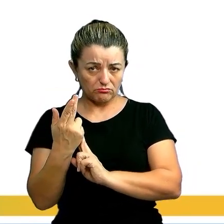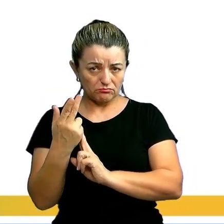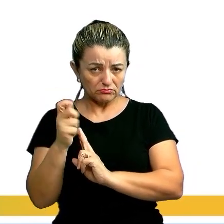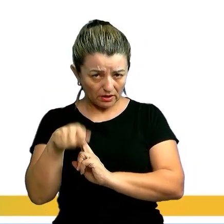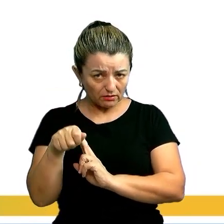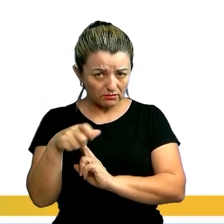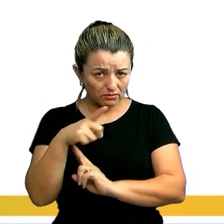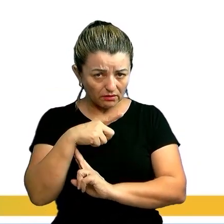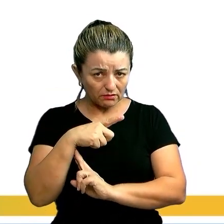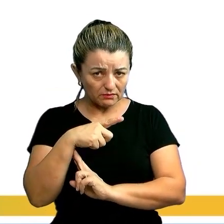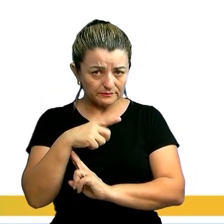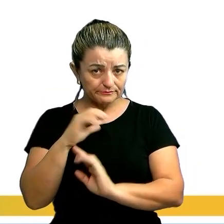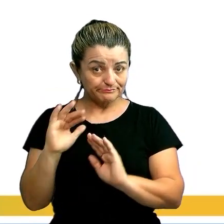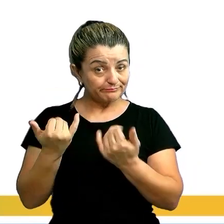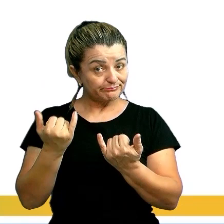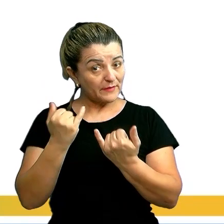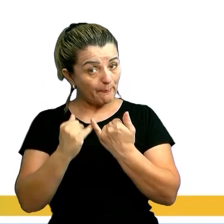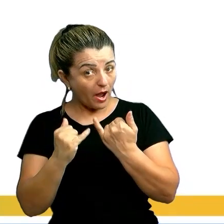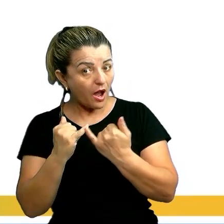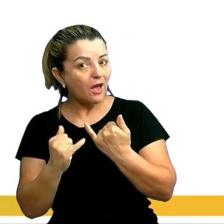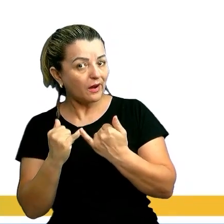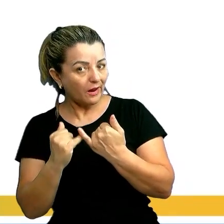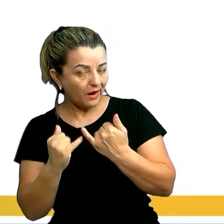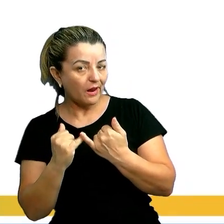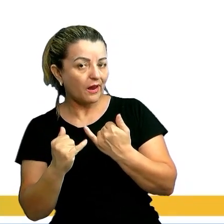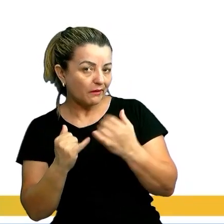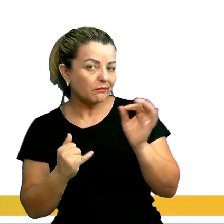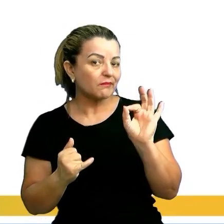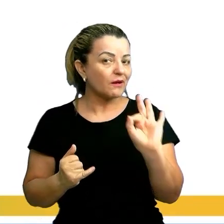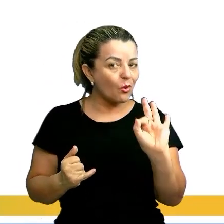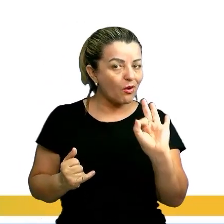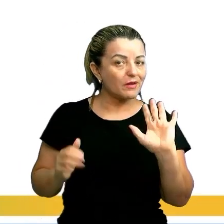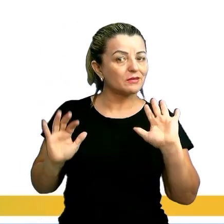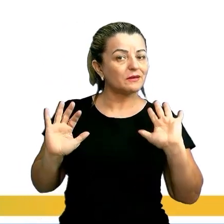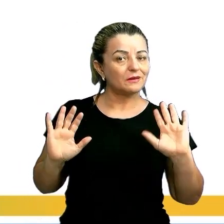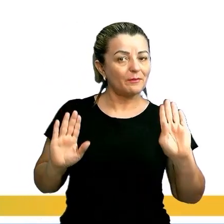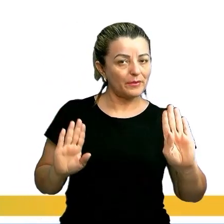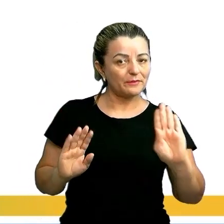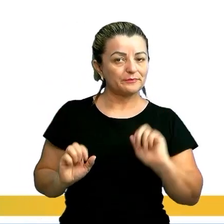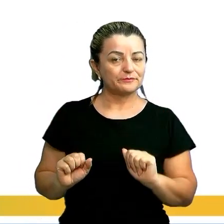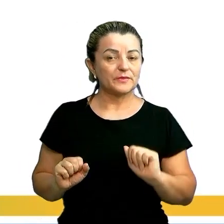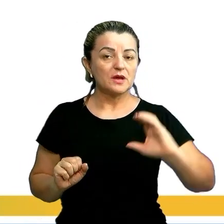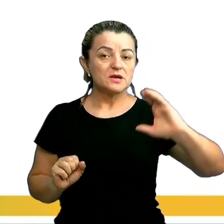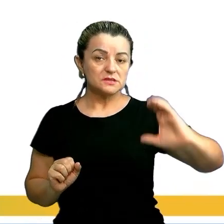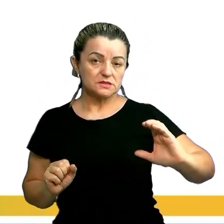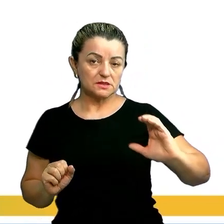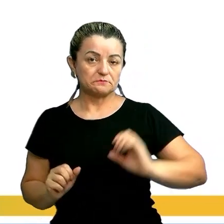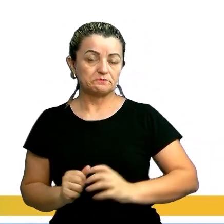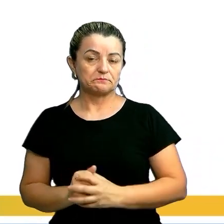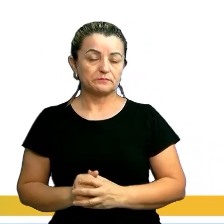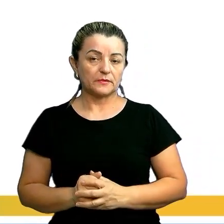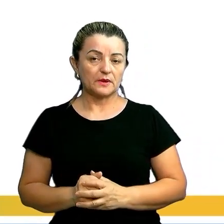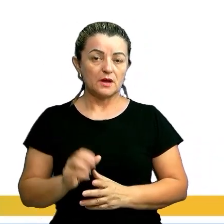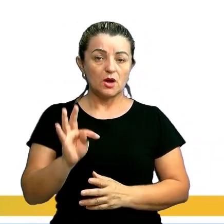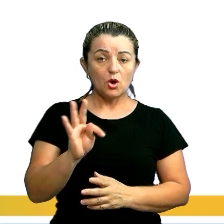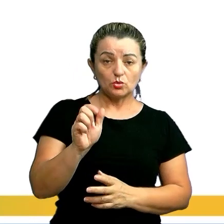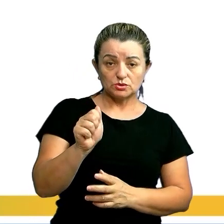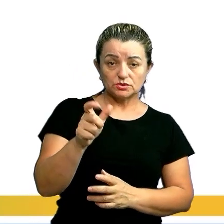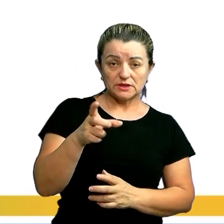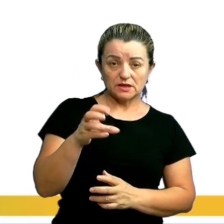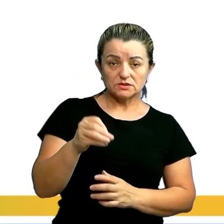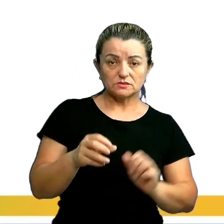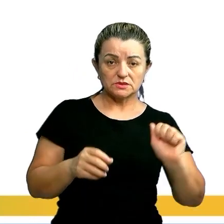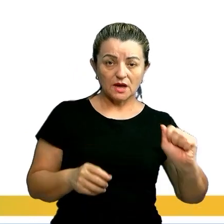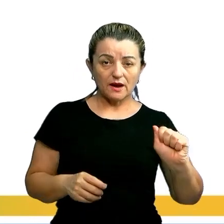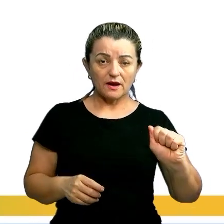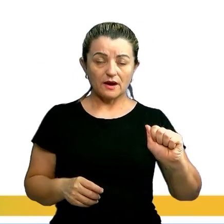comum exclusivo. Tudo bem, parece que está correta essa aí. Letra C. Os táxons A e